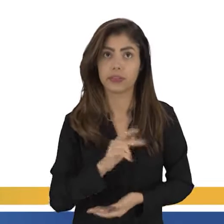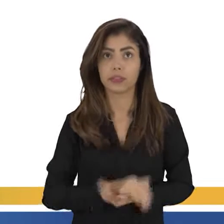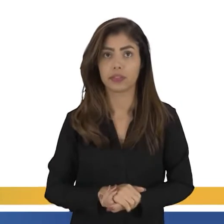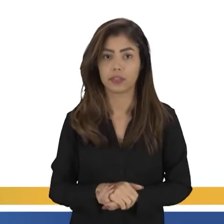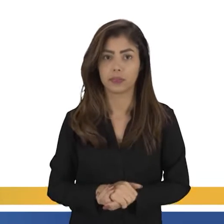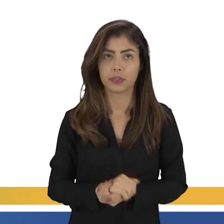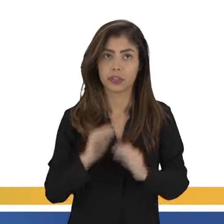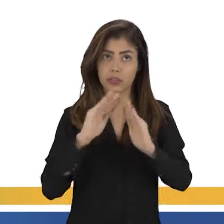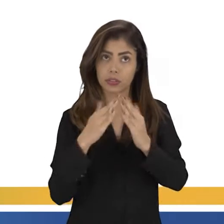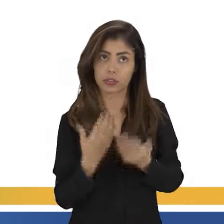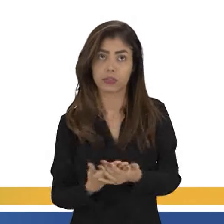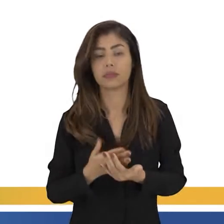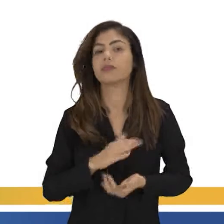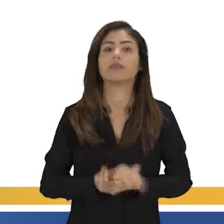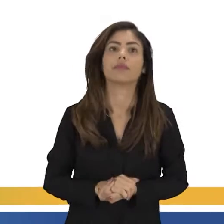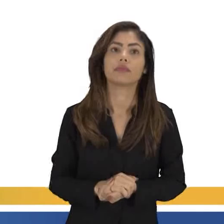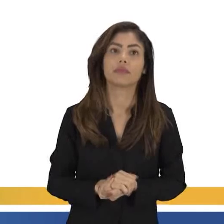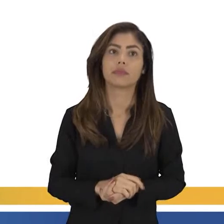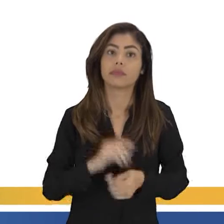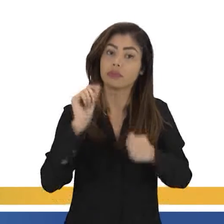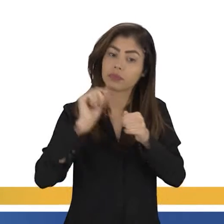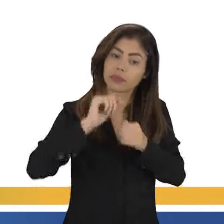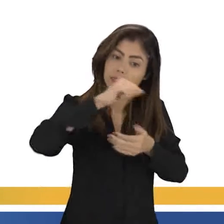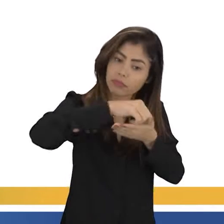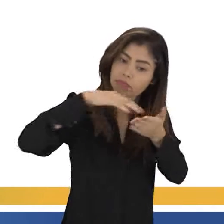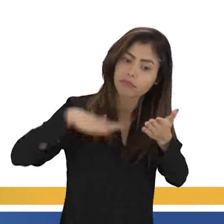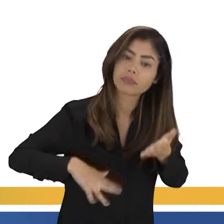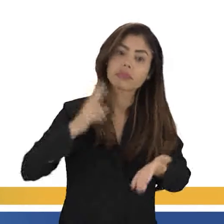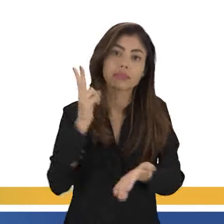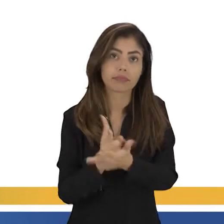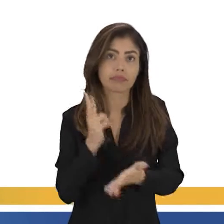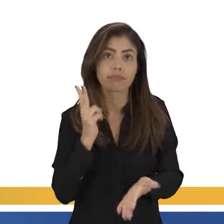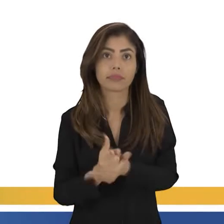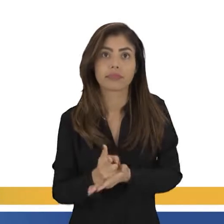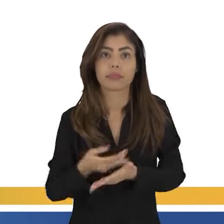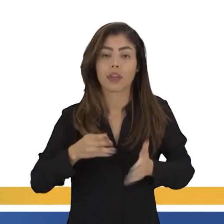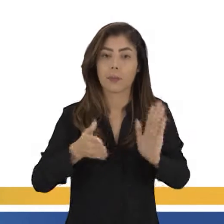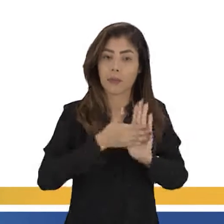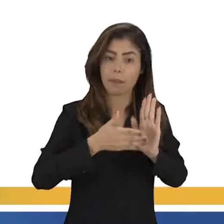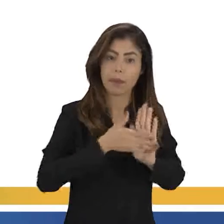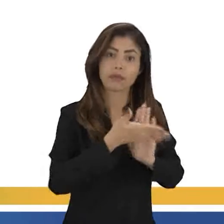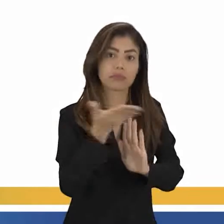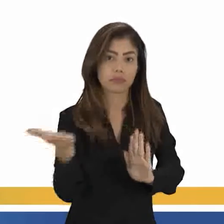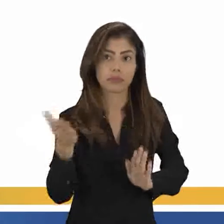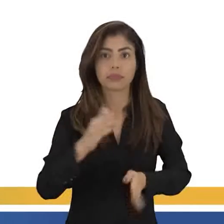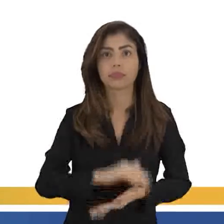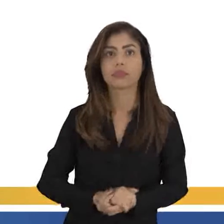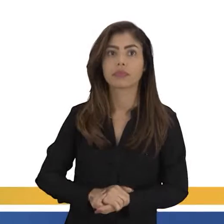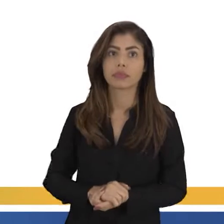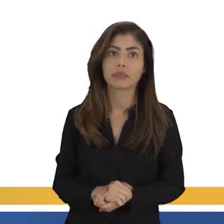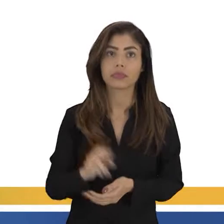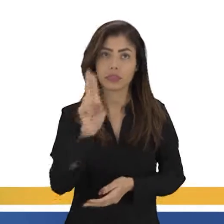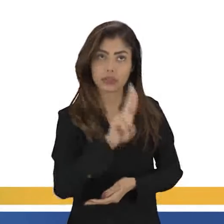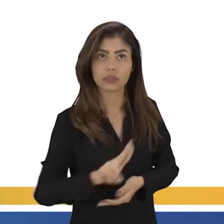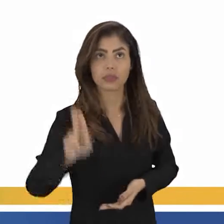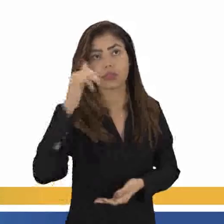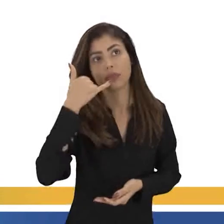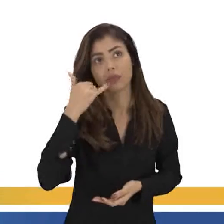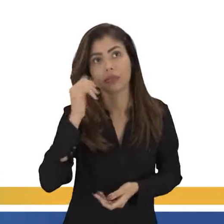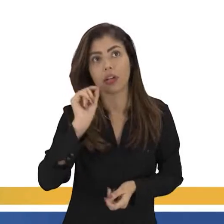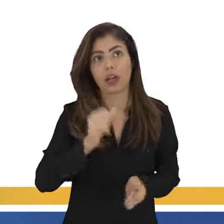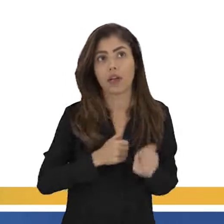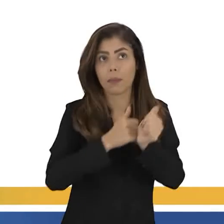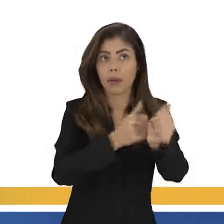de suas escolas. Realize as tarefas e atividades propostas. E use o celular